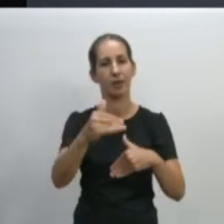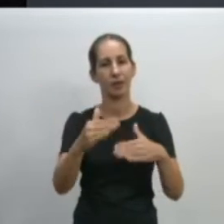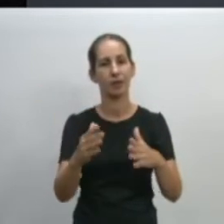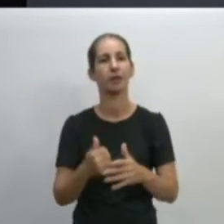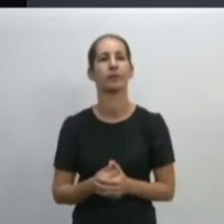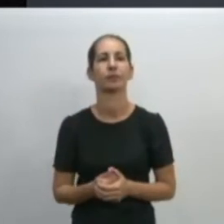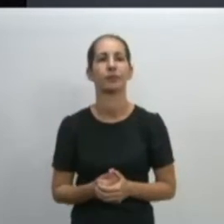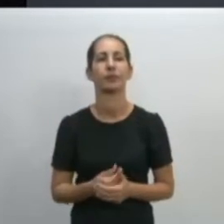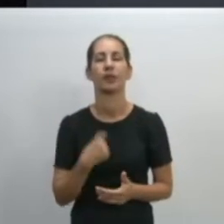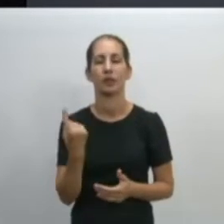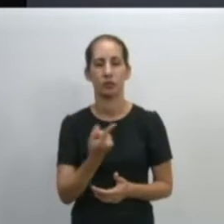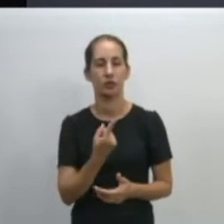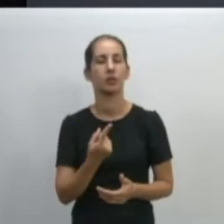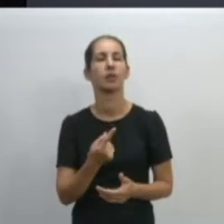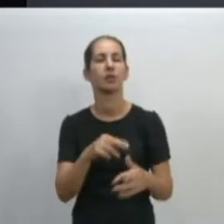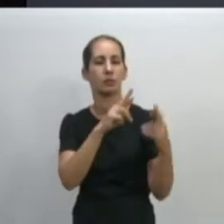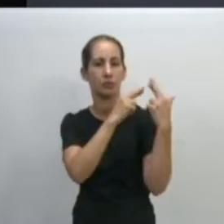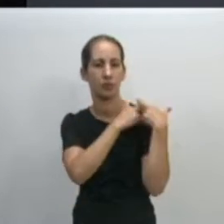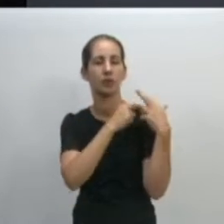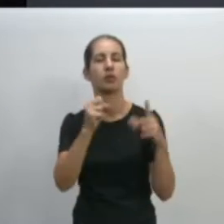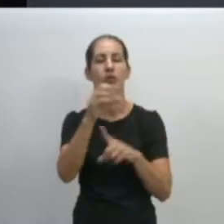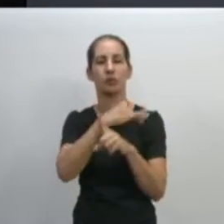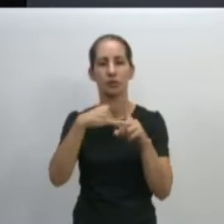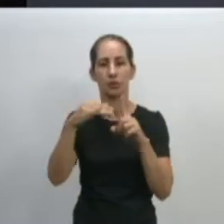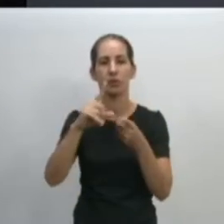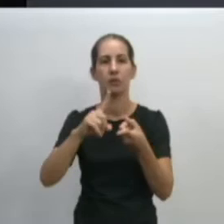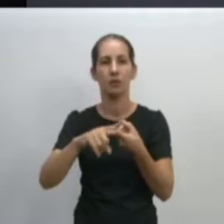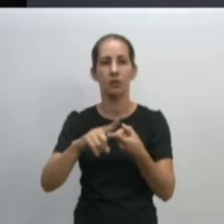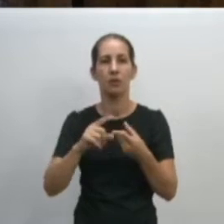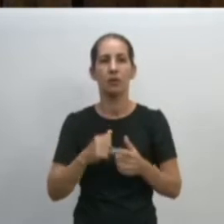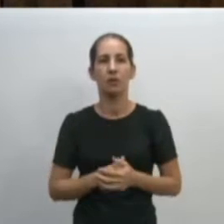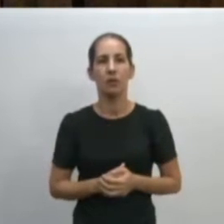implodiu. E essa casa tem responsabilidade social também.